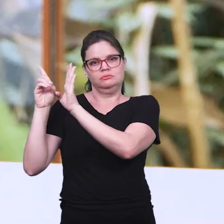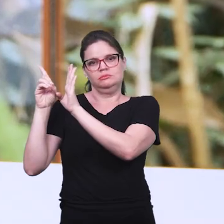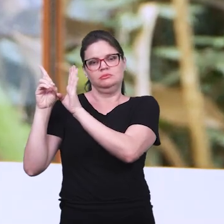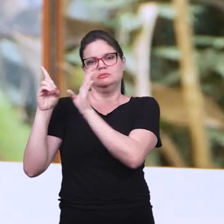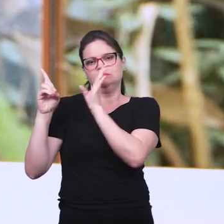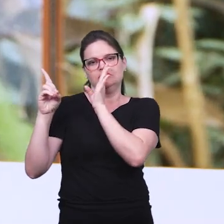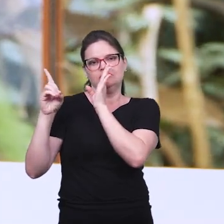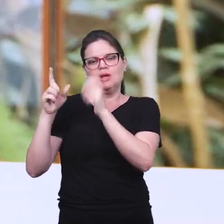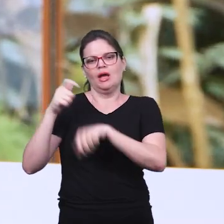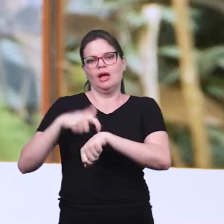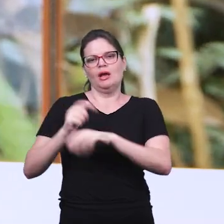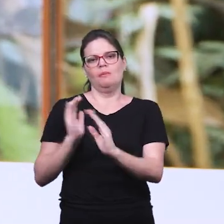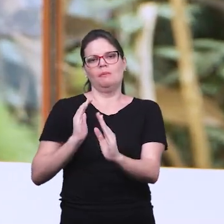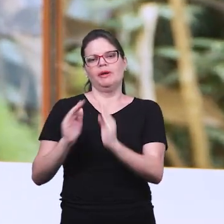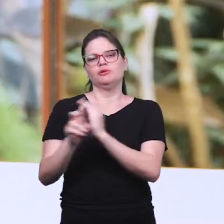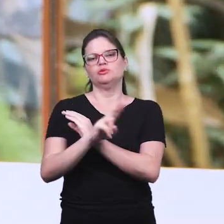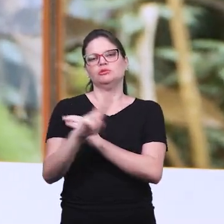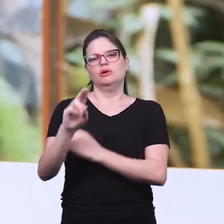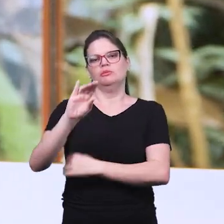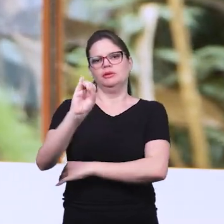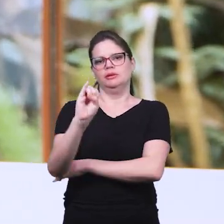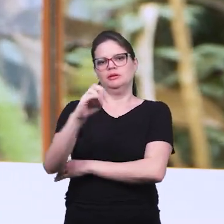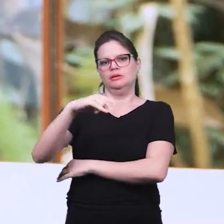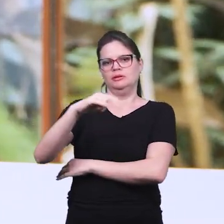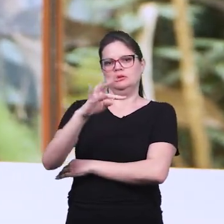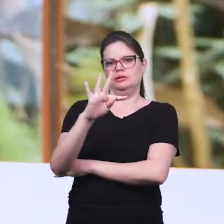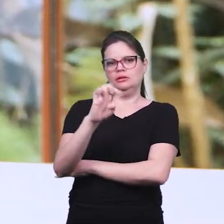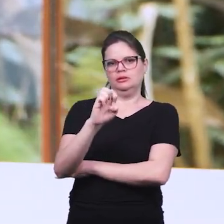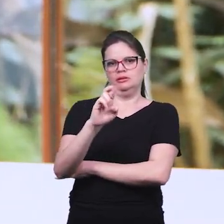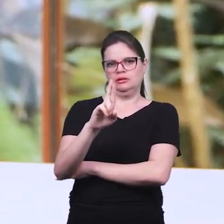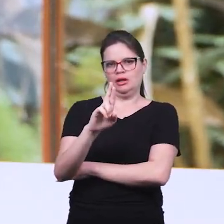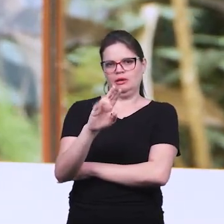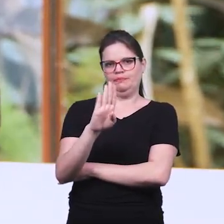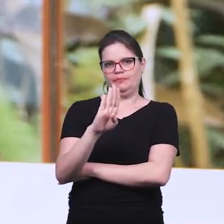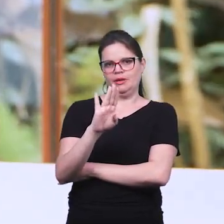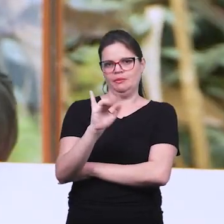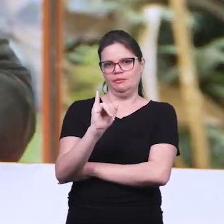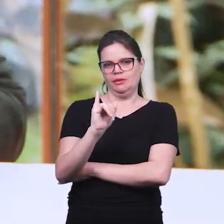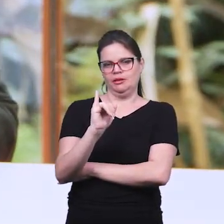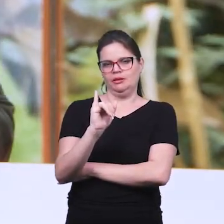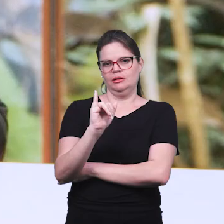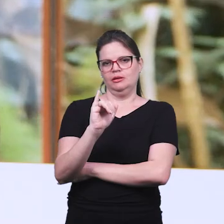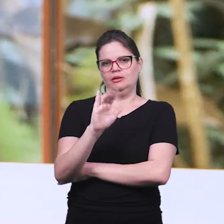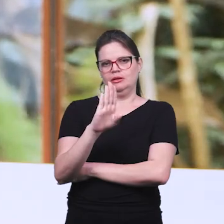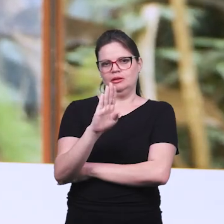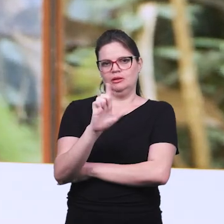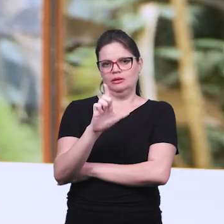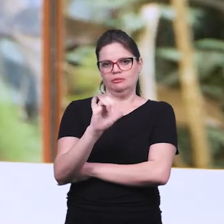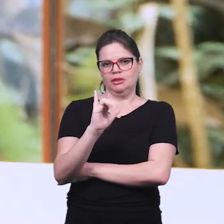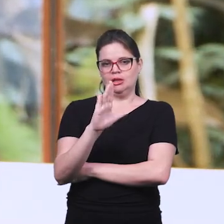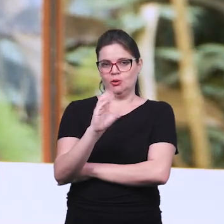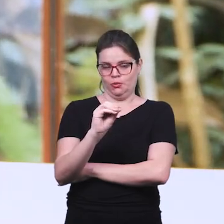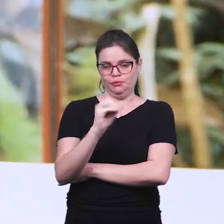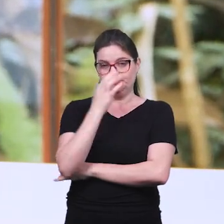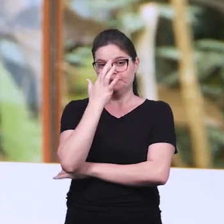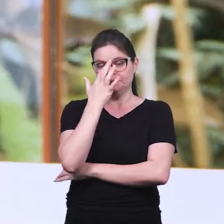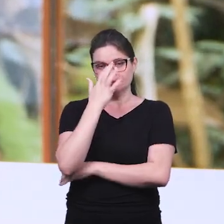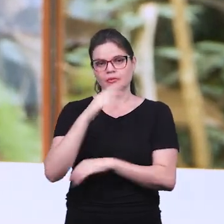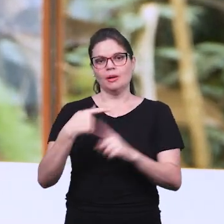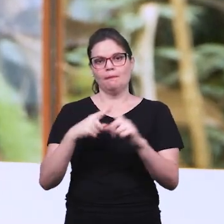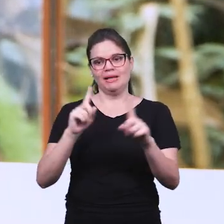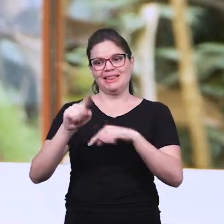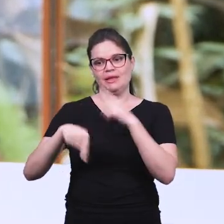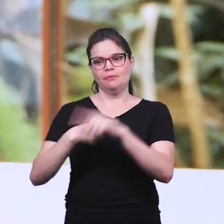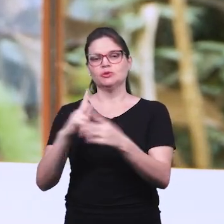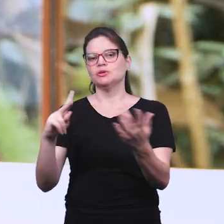de interbíblico, que será abordado posteriormente. Quando o Senhor Jesus vem, quando o Senhor Jesus inicia o seu